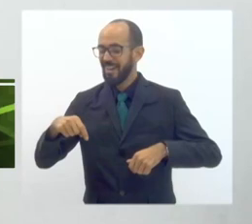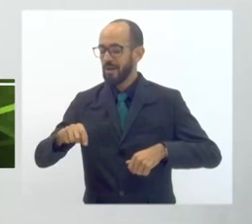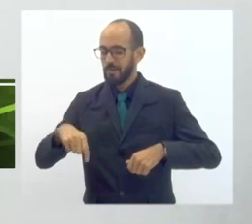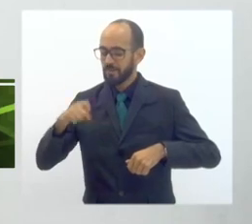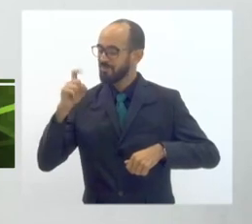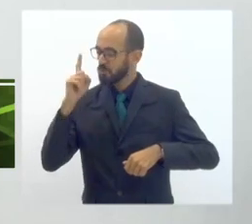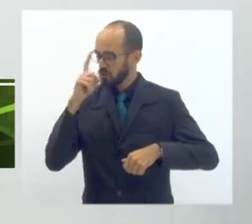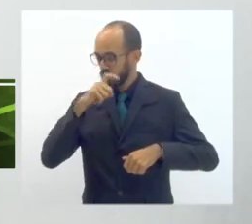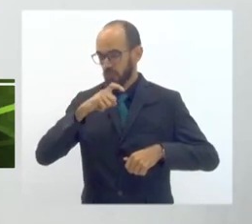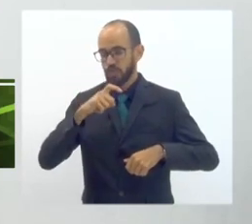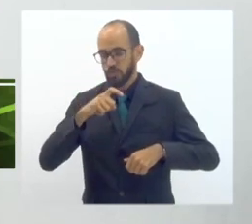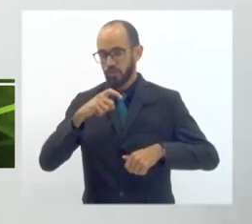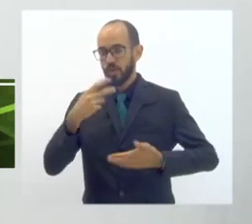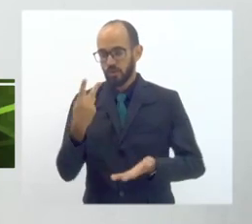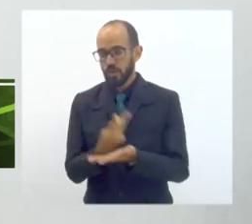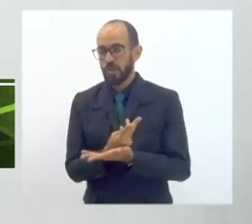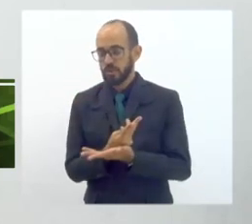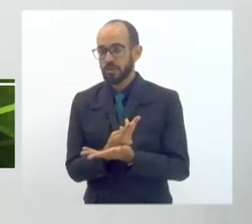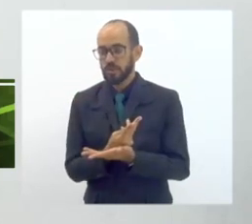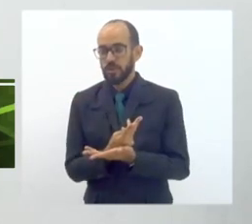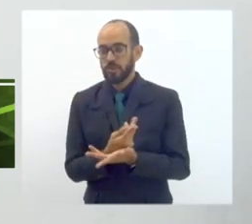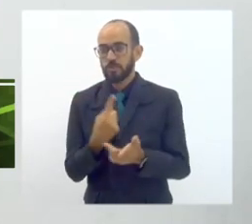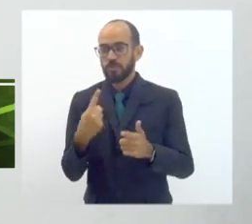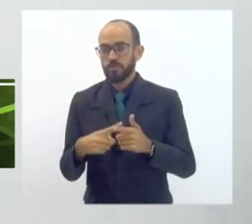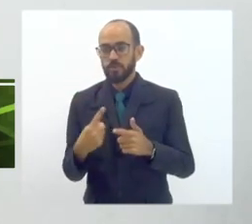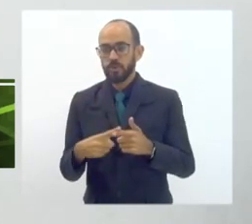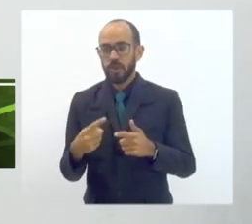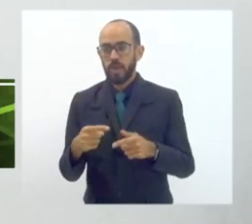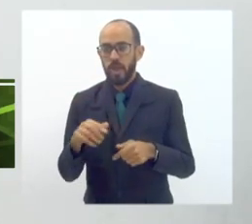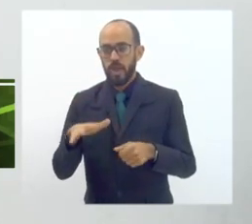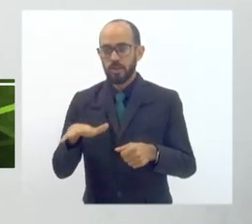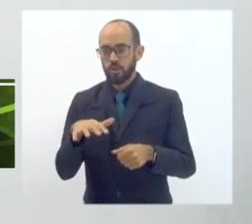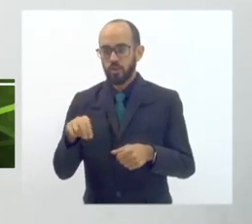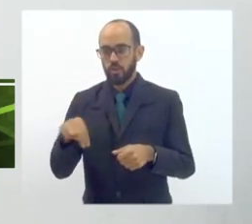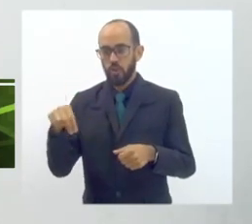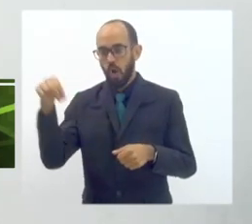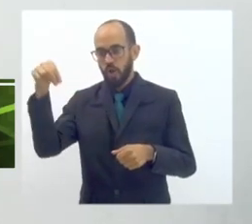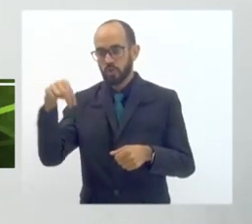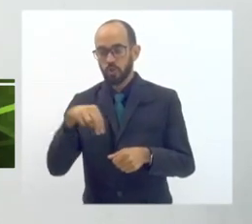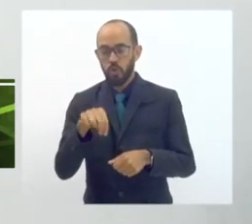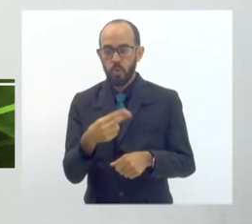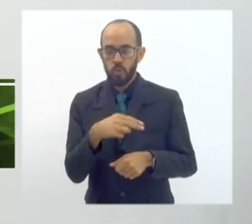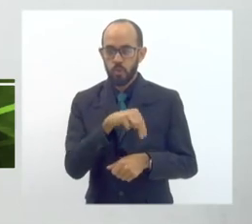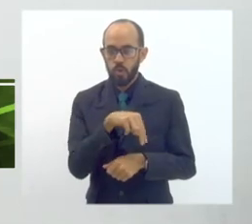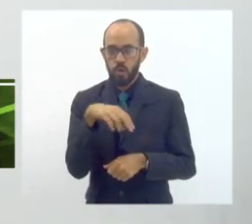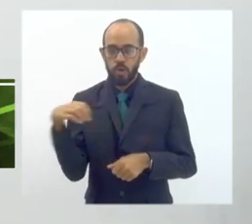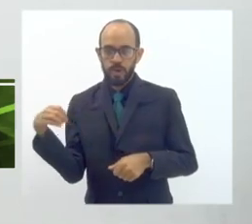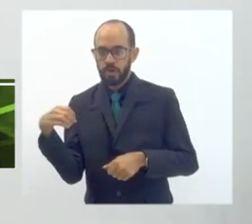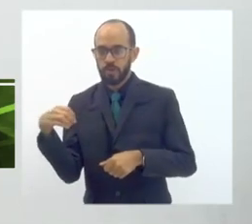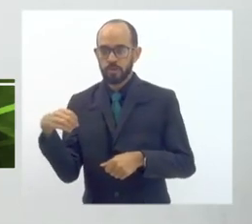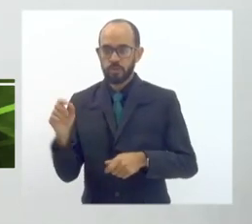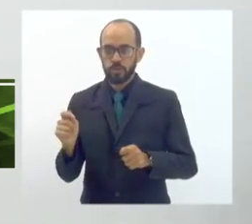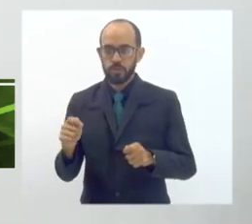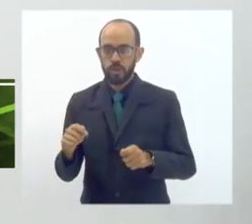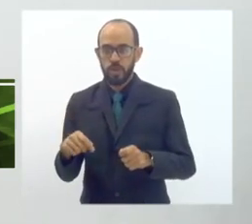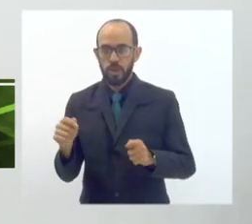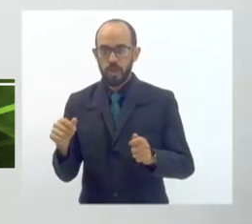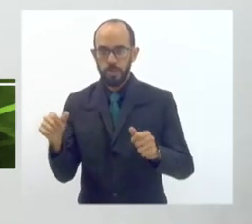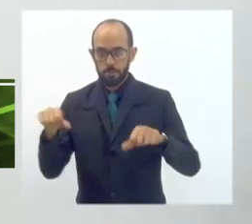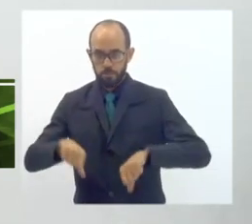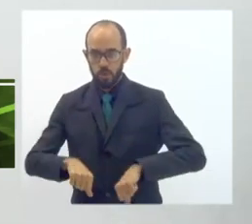ainda uma ruptura nessa linha de cuidado, que na região norte e noroeste ela se potencializa um pouco por ser muito longe dos grandes